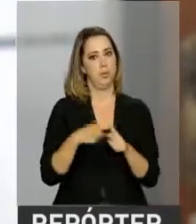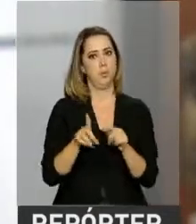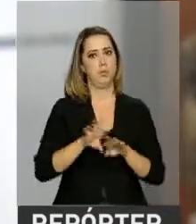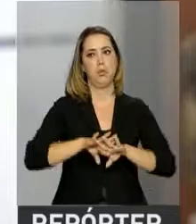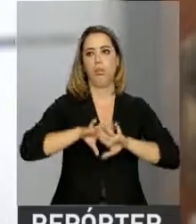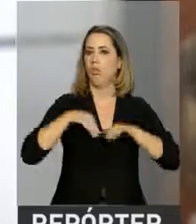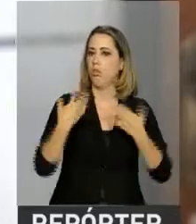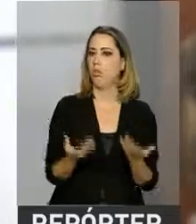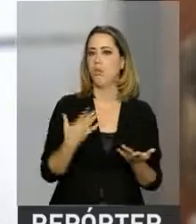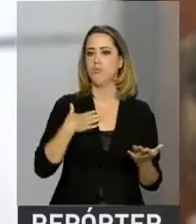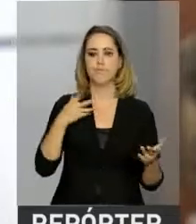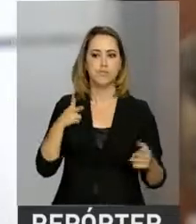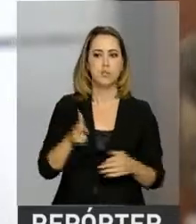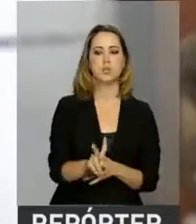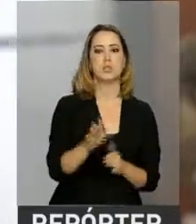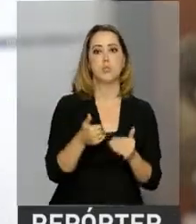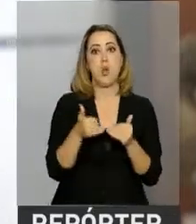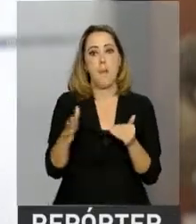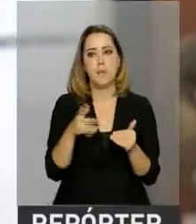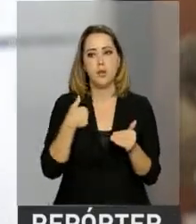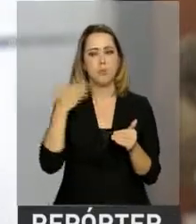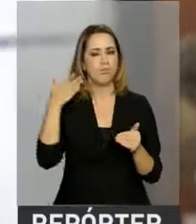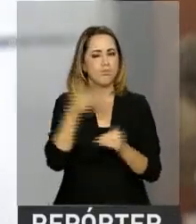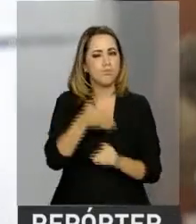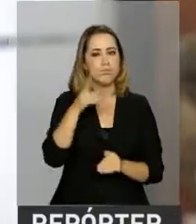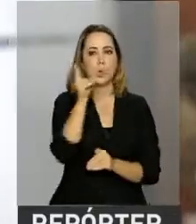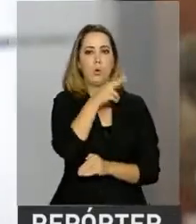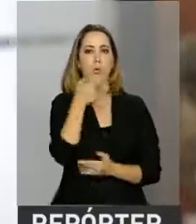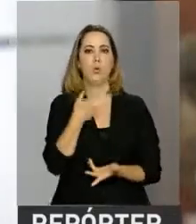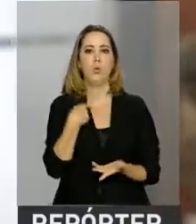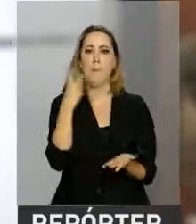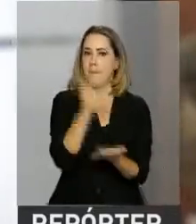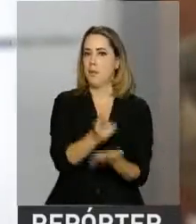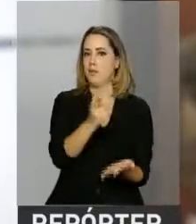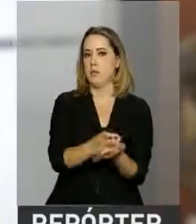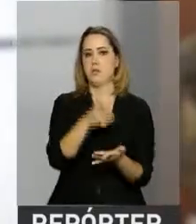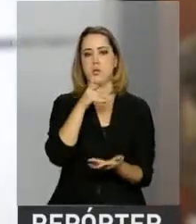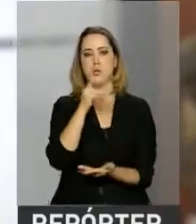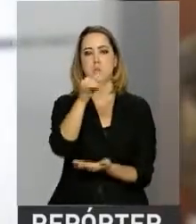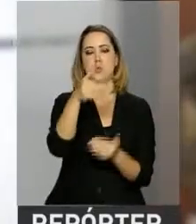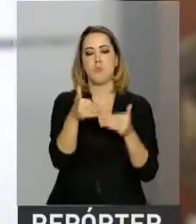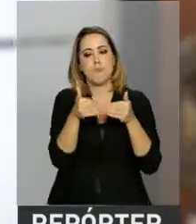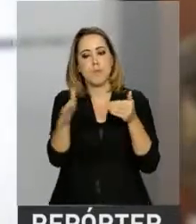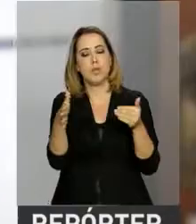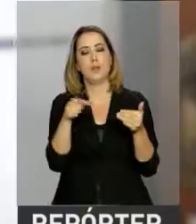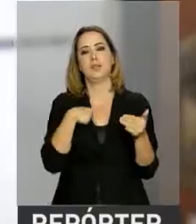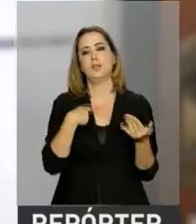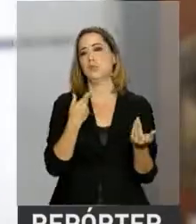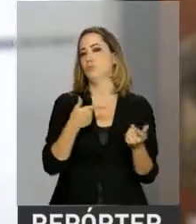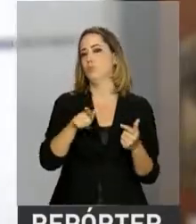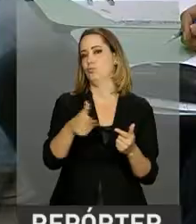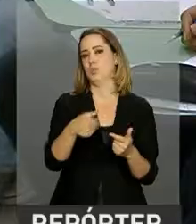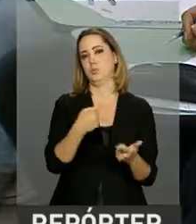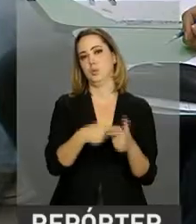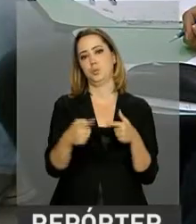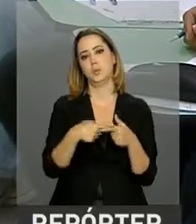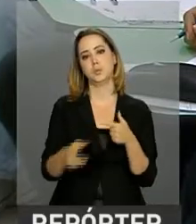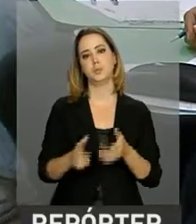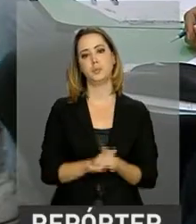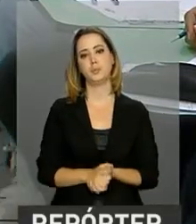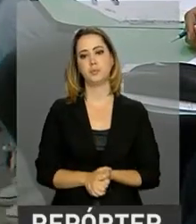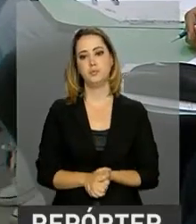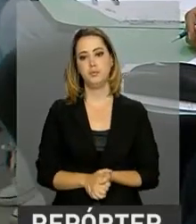abrem eu estou lá fazendo aditamento num se se puder no mesmo dia já faça o aditamento que é para não ter nenhum problema os